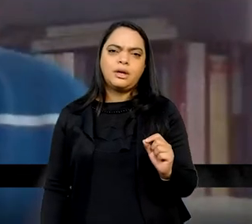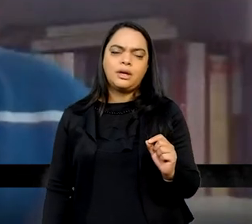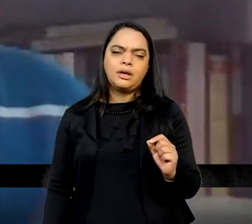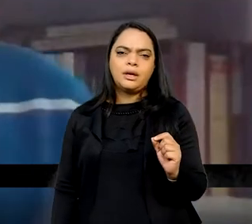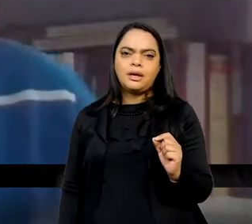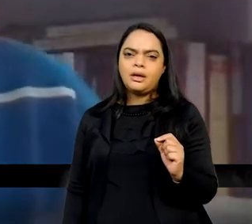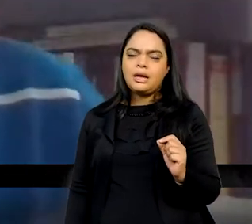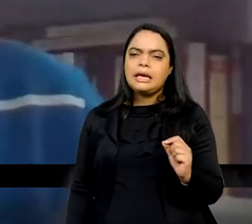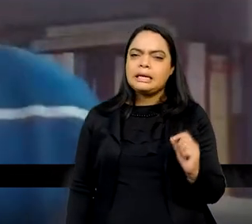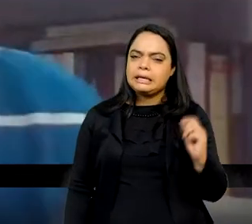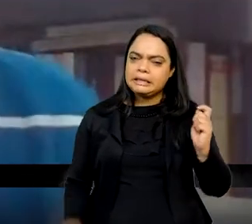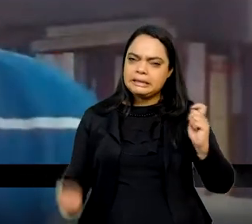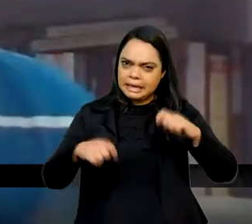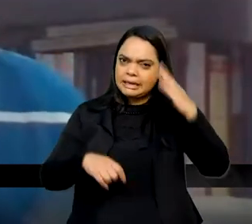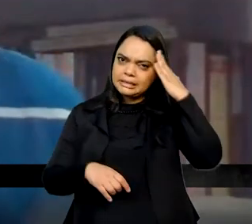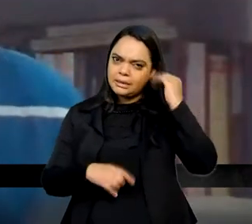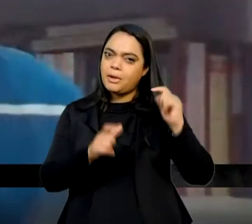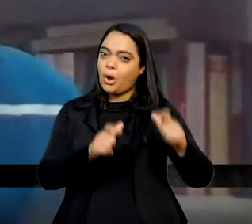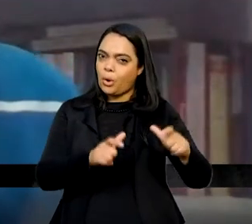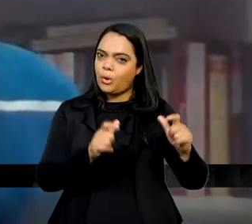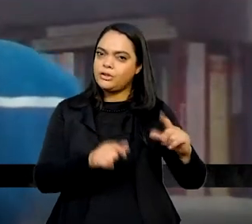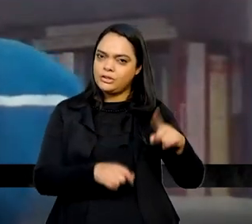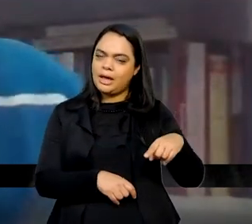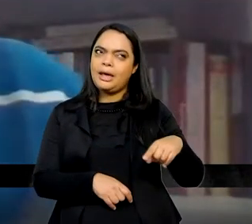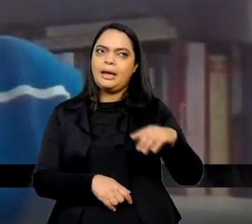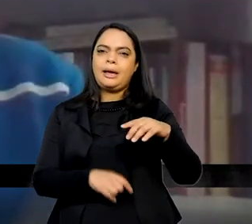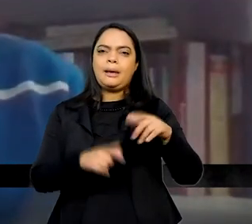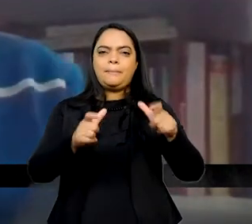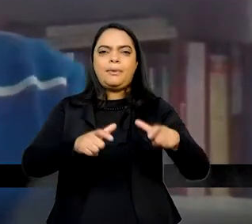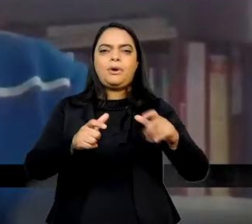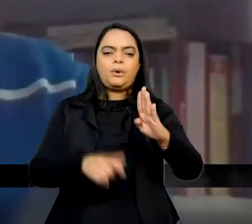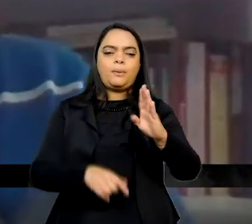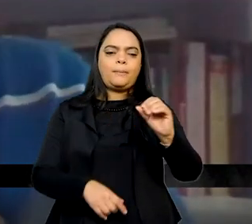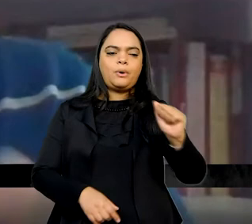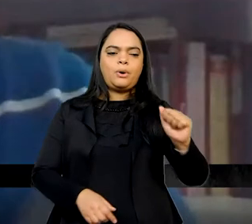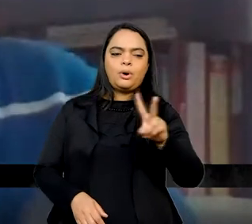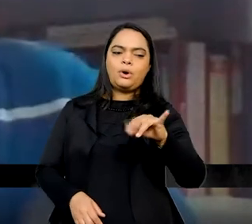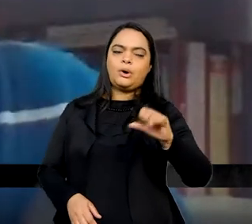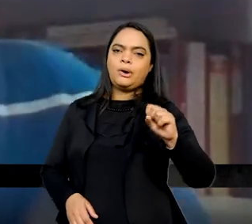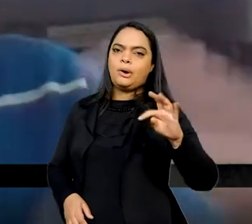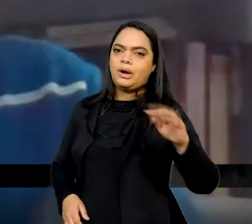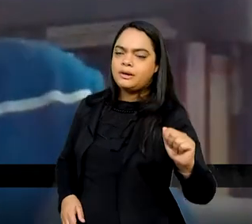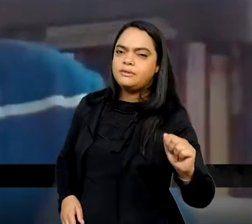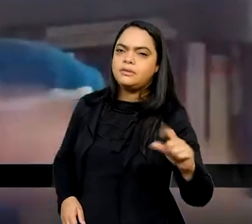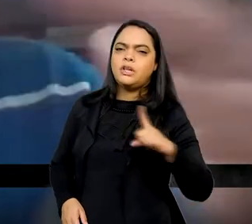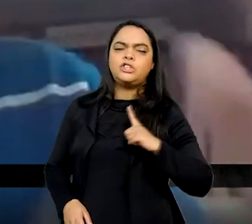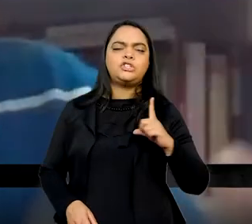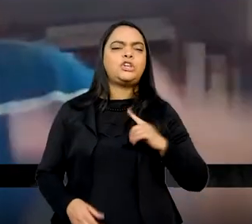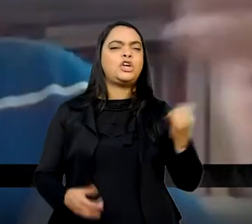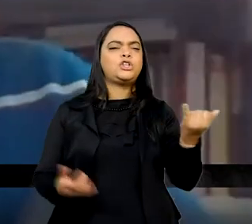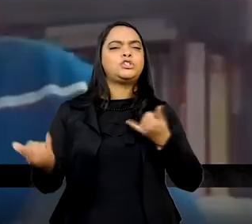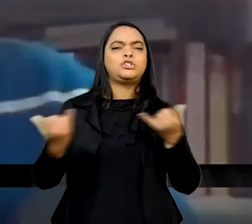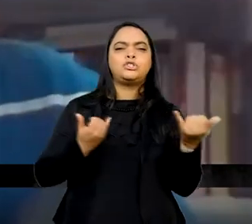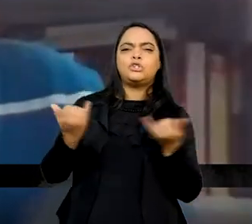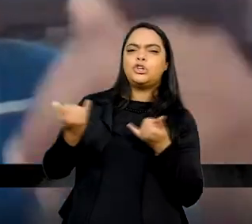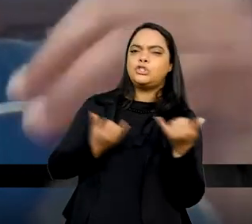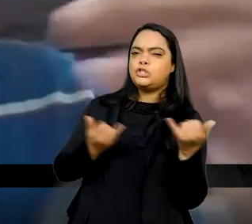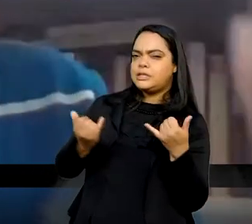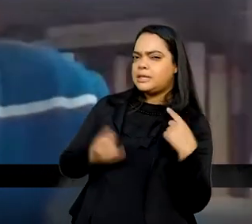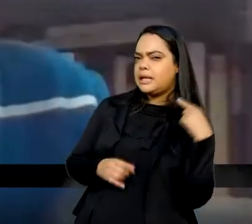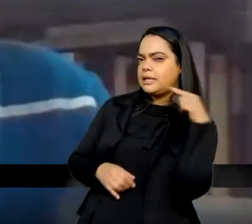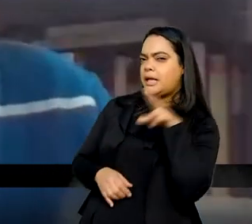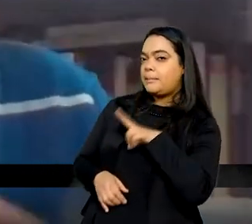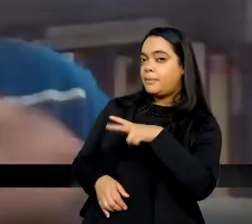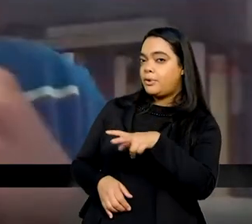facilita saber onde é, no bairro da Boa Vista, aquelas enxurradas de notícias que chegavam de Portugal